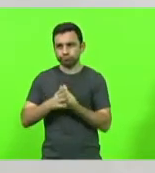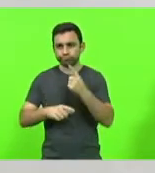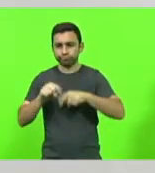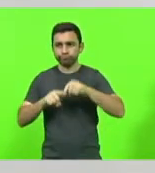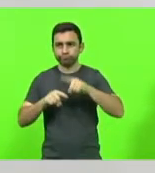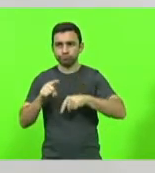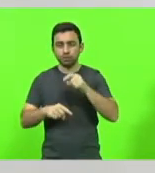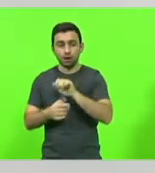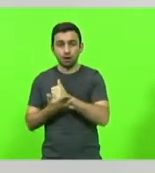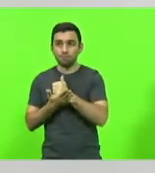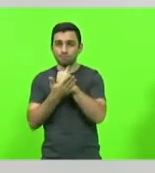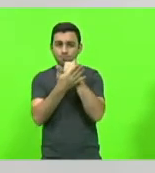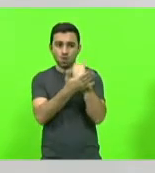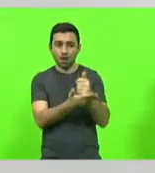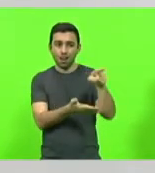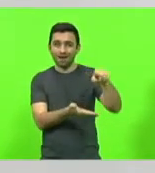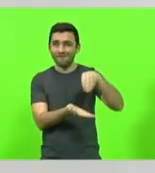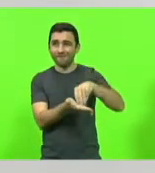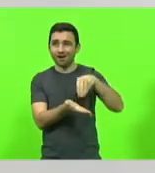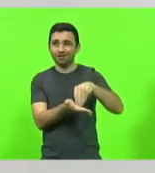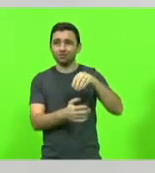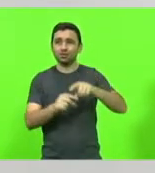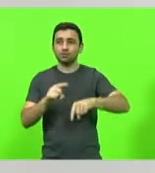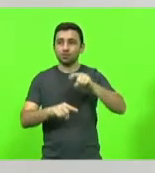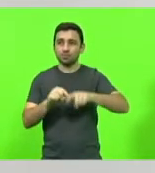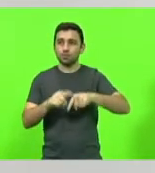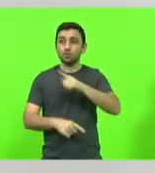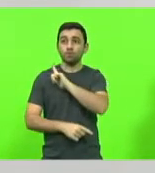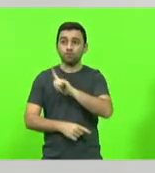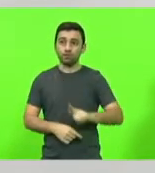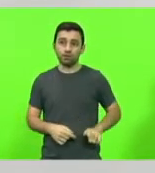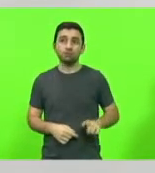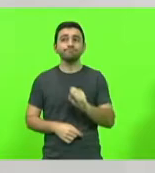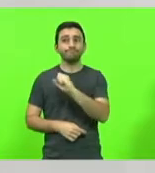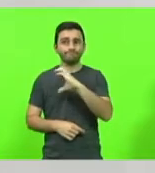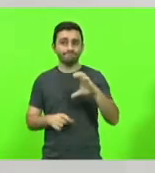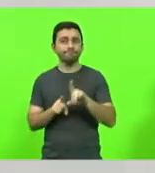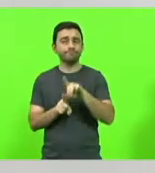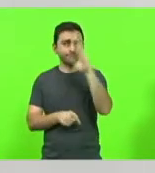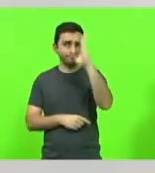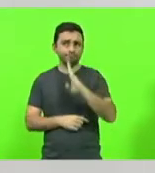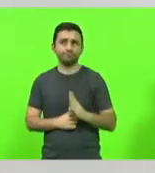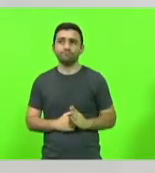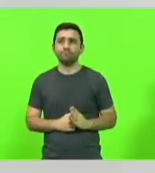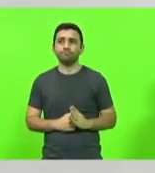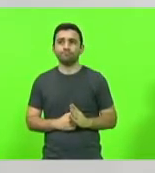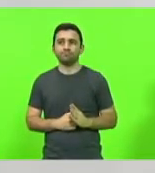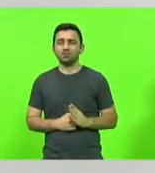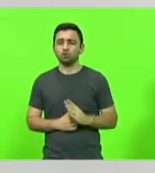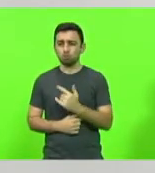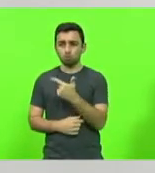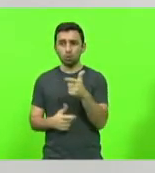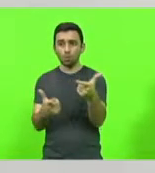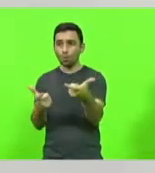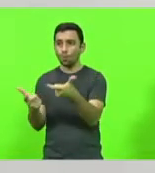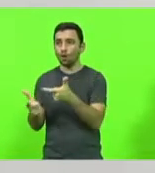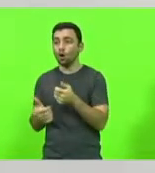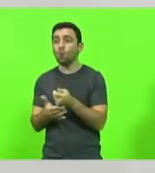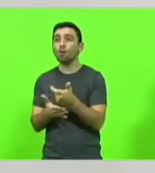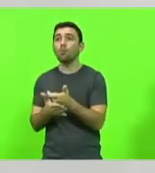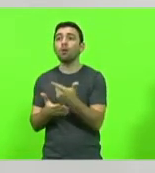demanda emergencial do equipamento pelo governo catarinense e brasileiro. Não havia onde comprar